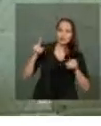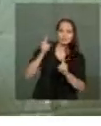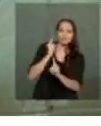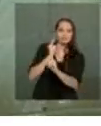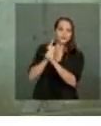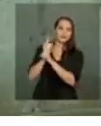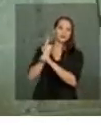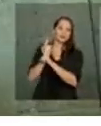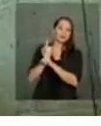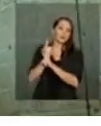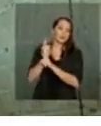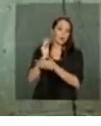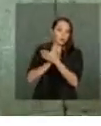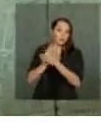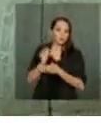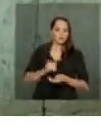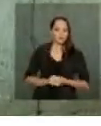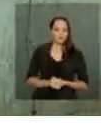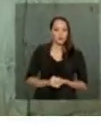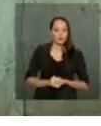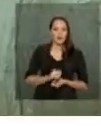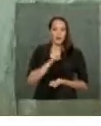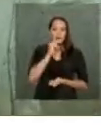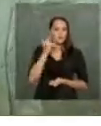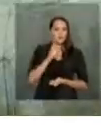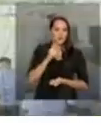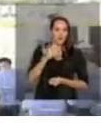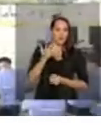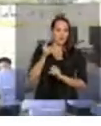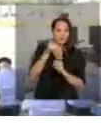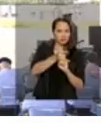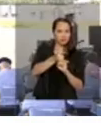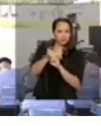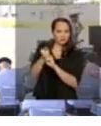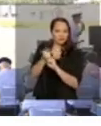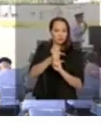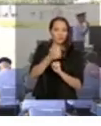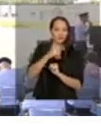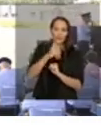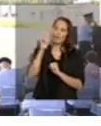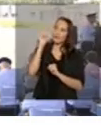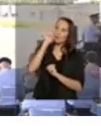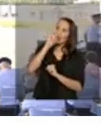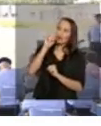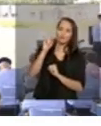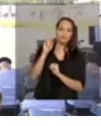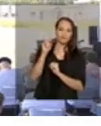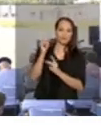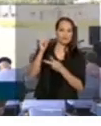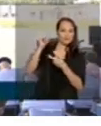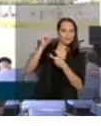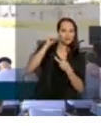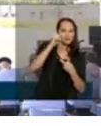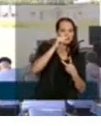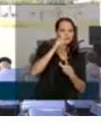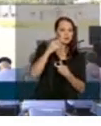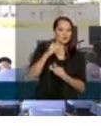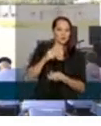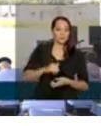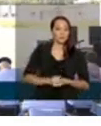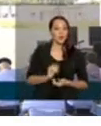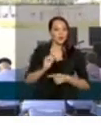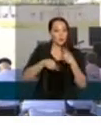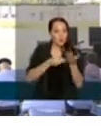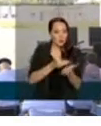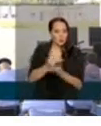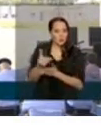avião. Após o início da operação do radar de Corumbá, essa realidade será diferente.